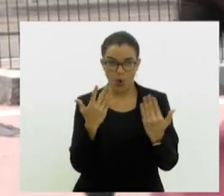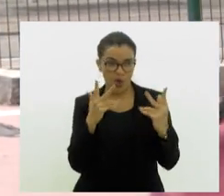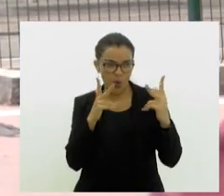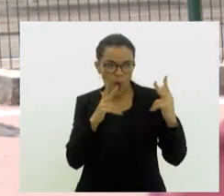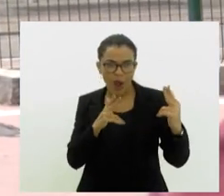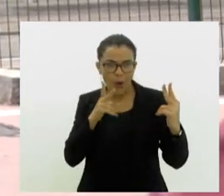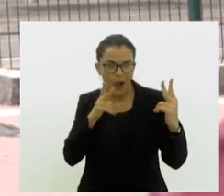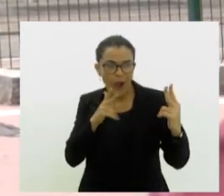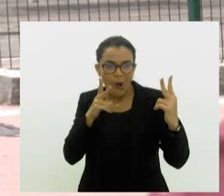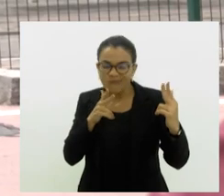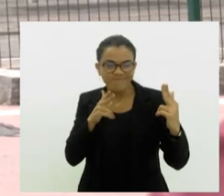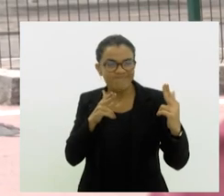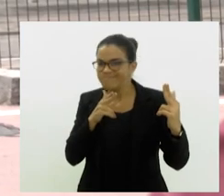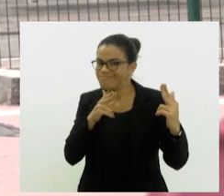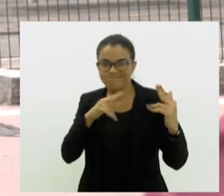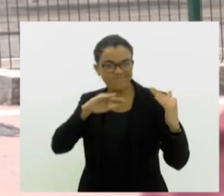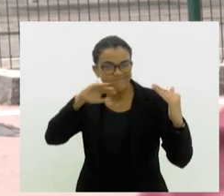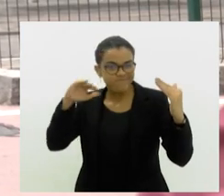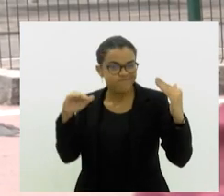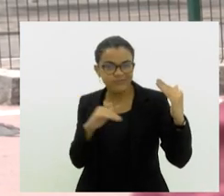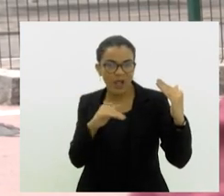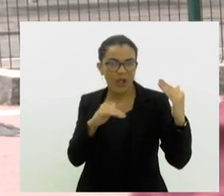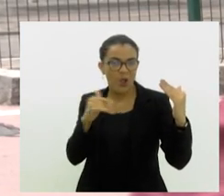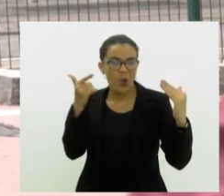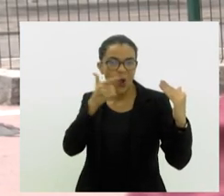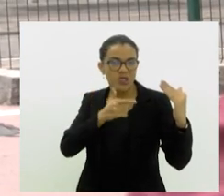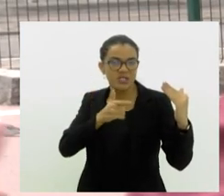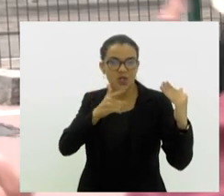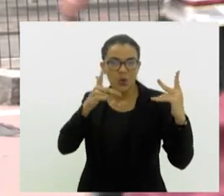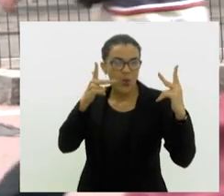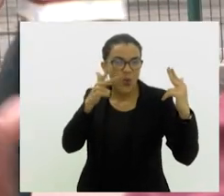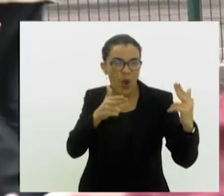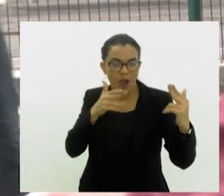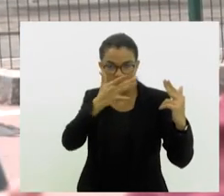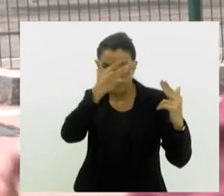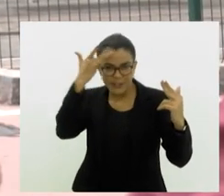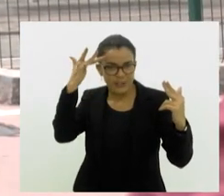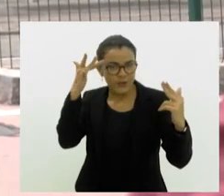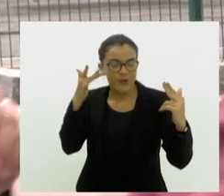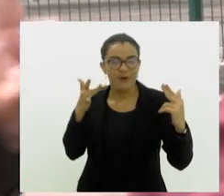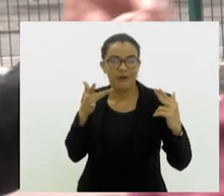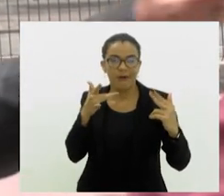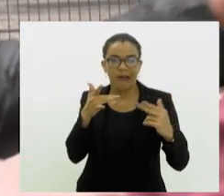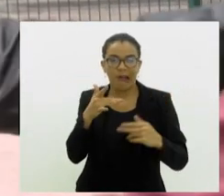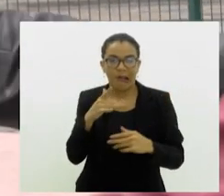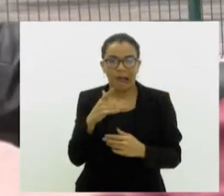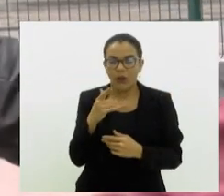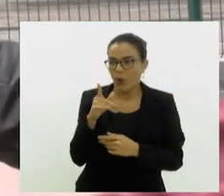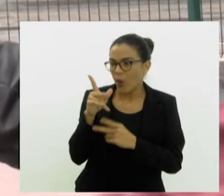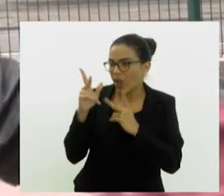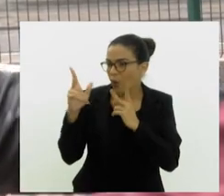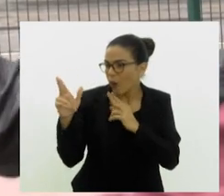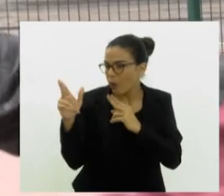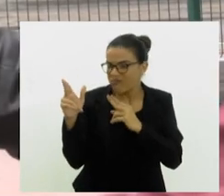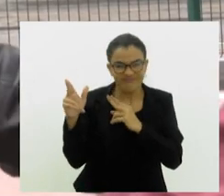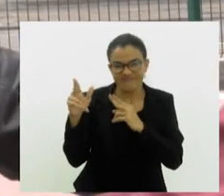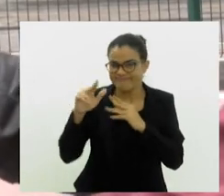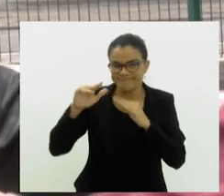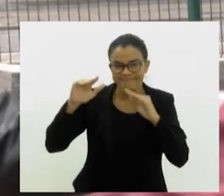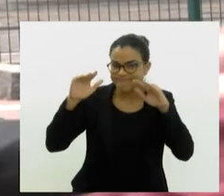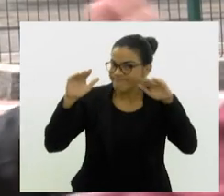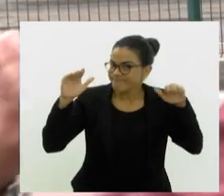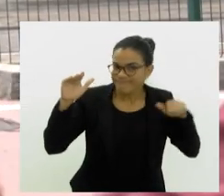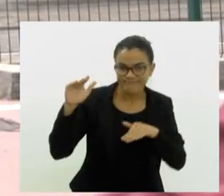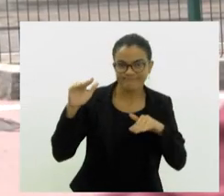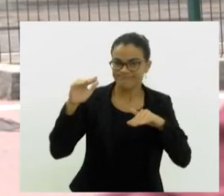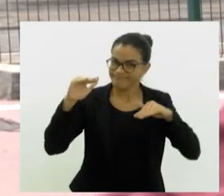mesmos, não conseguimos reconhecer a nossa evolução, e quando a gente não reconhece a nossa evolução, a gente começa a se comparar com o outro.